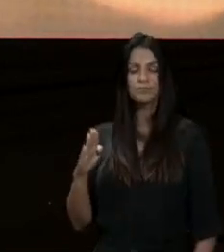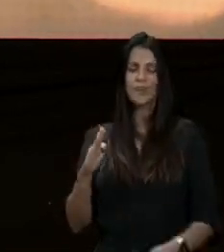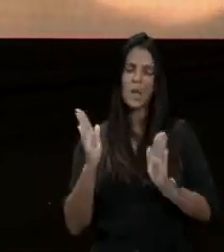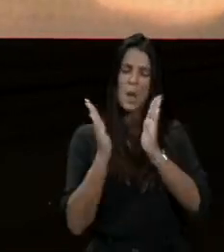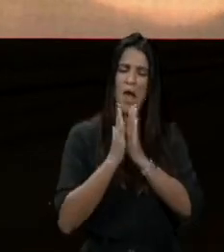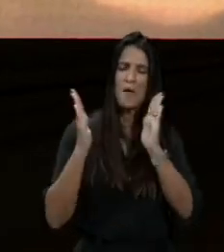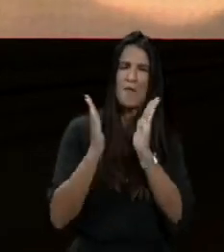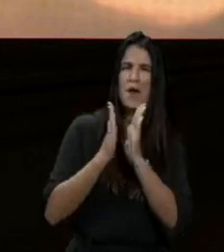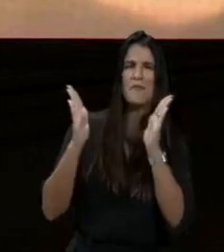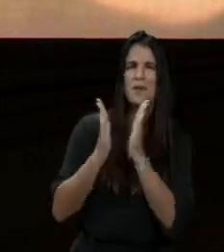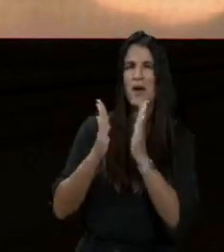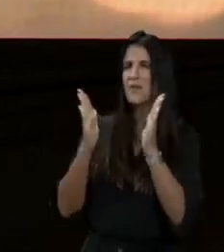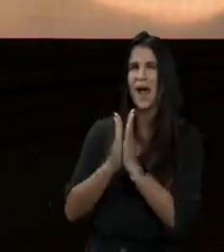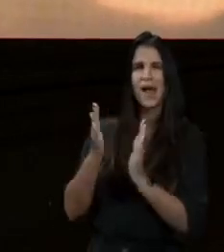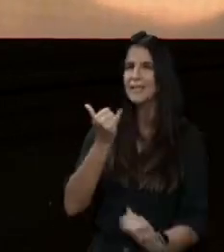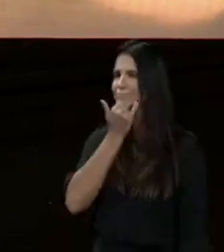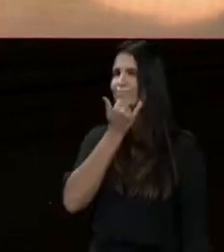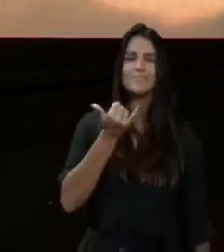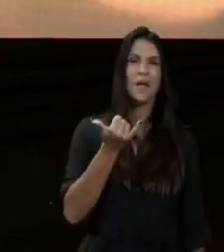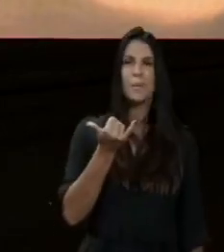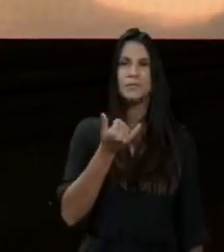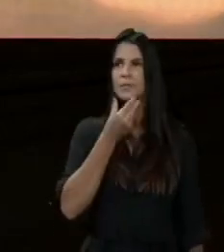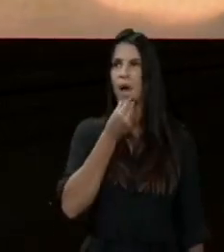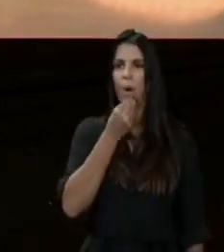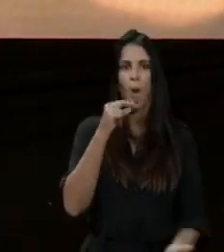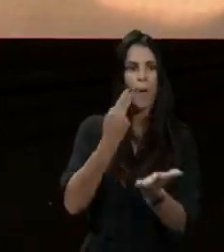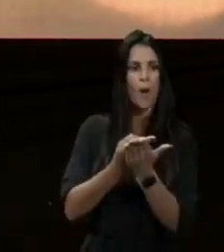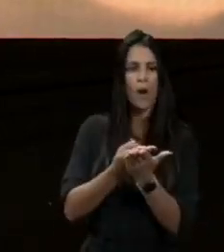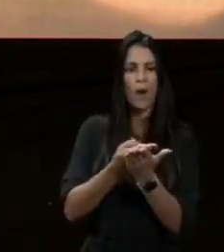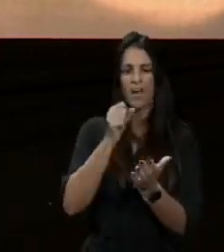oravam por ele de repente o homem expirou